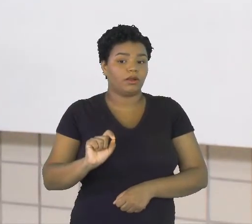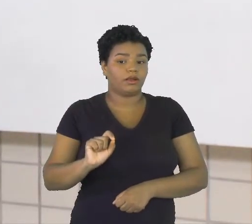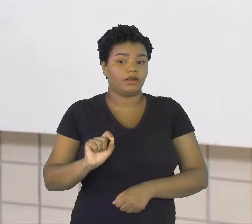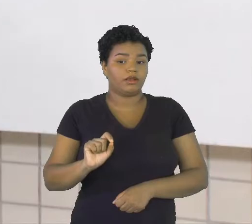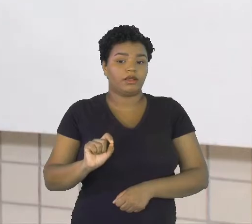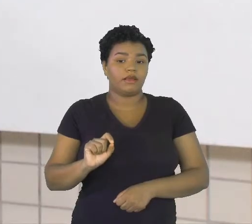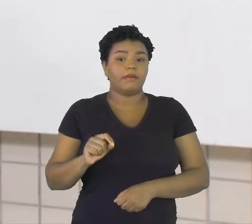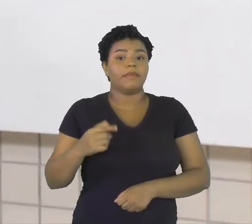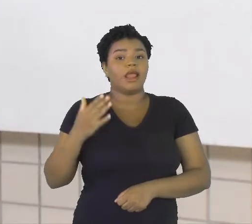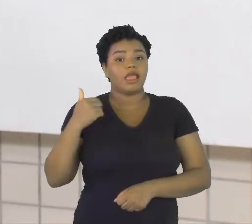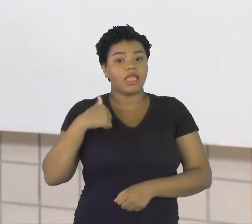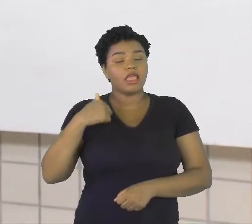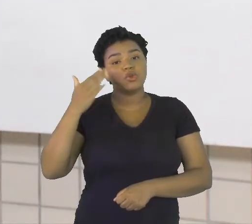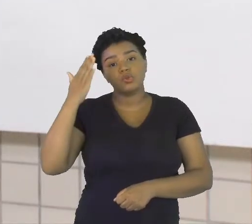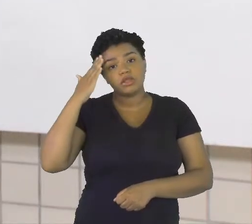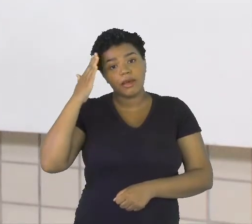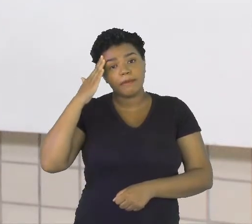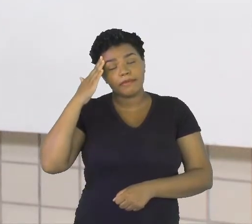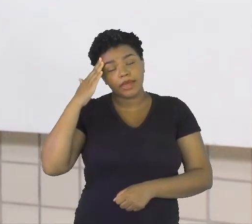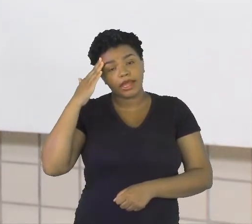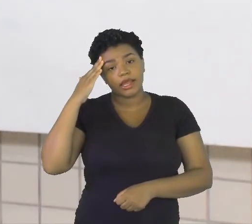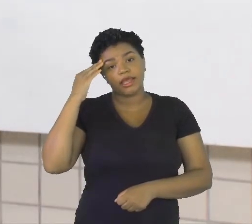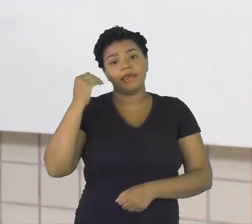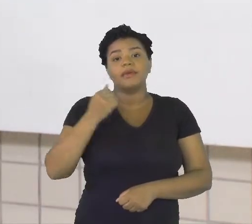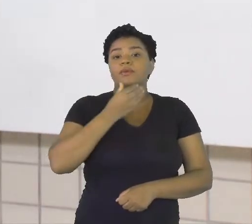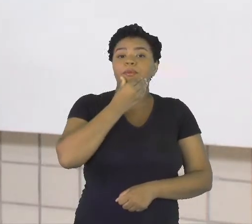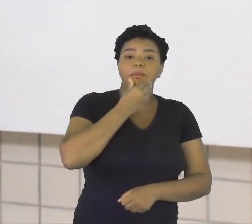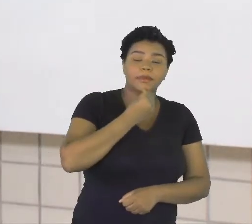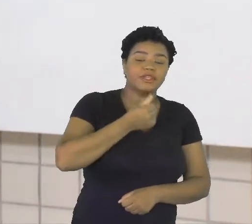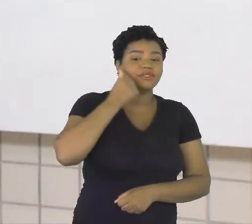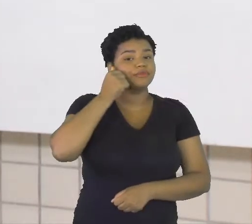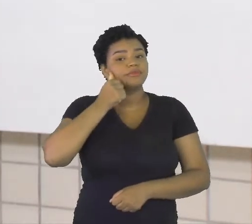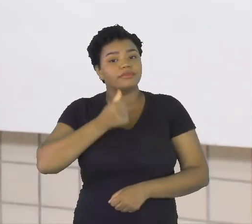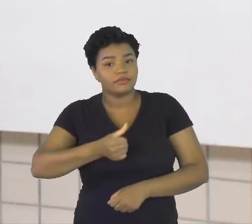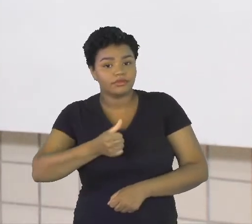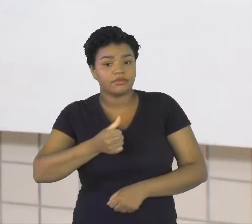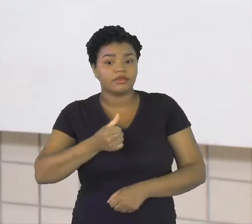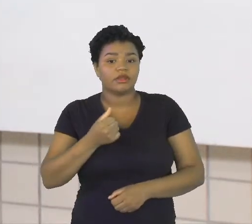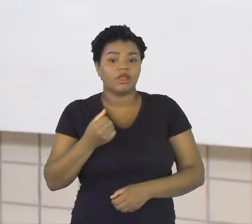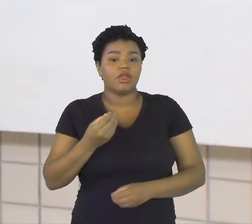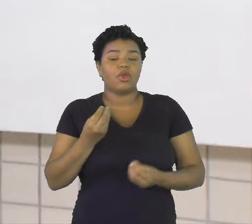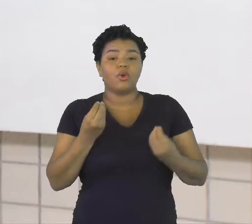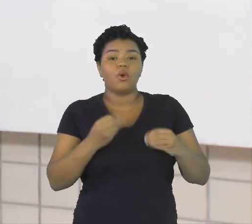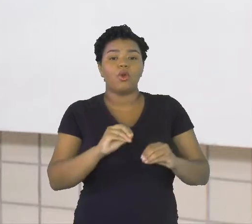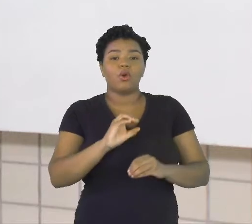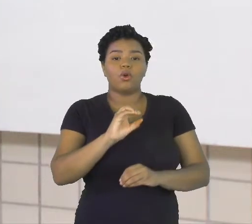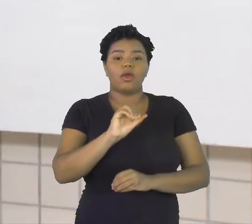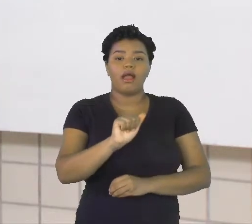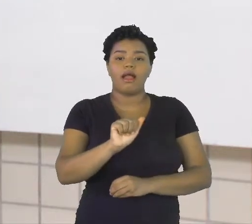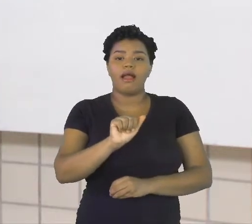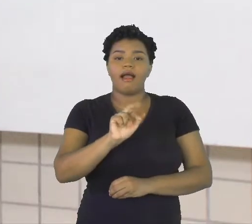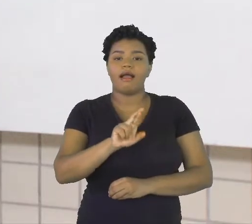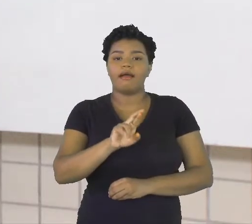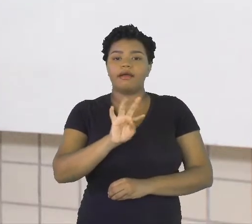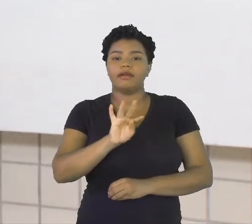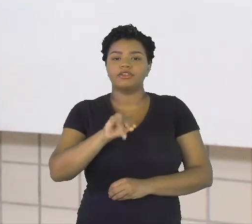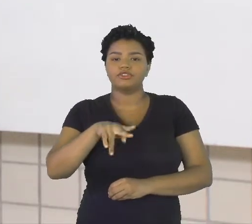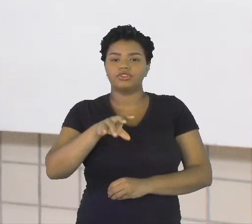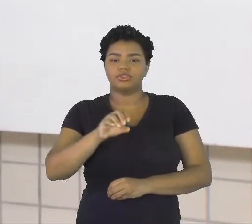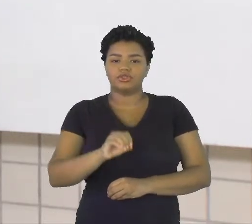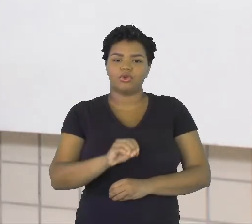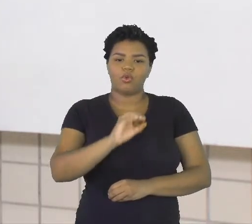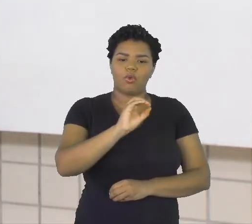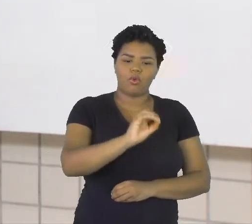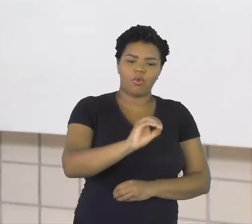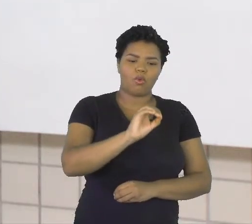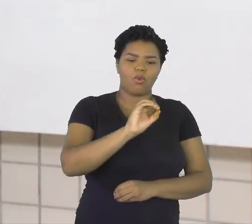eu saiba se é masculino ou feminino, eu coloco o artigo o, os,